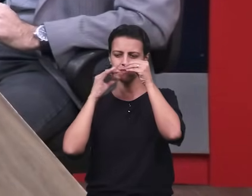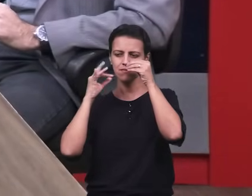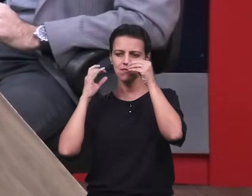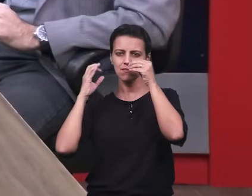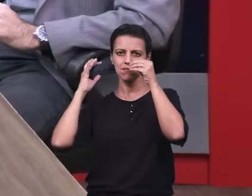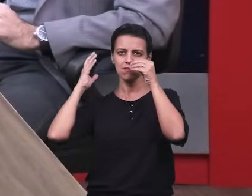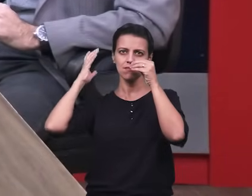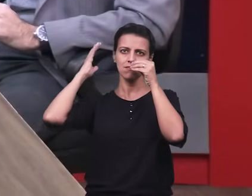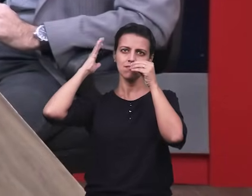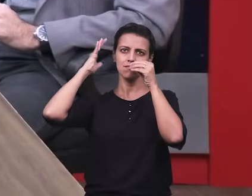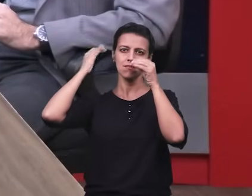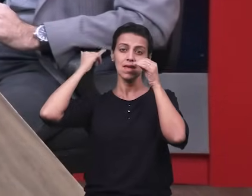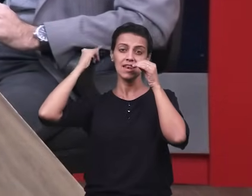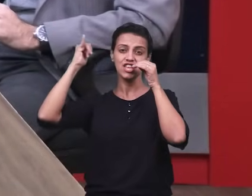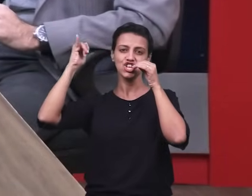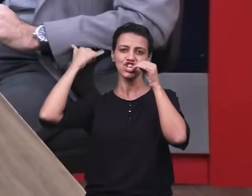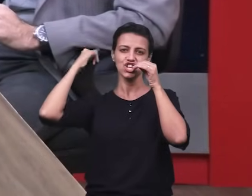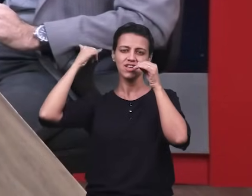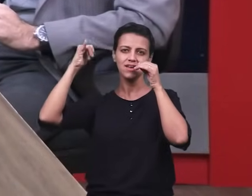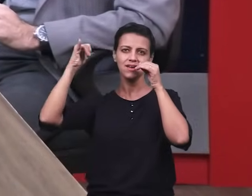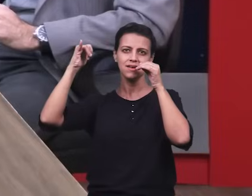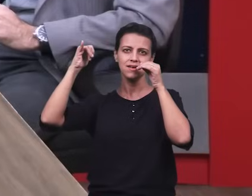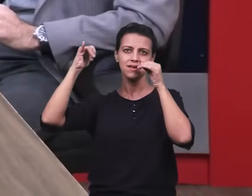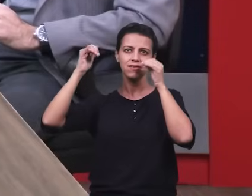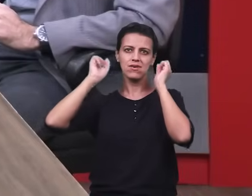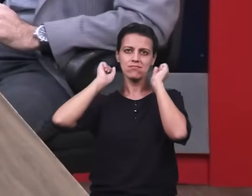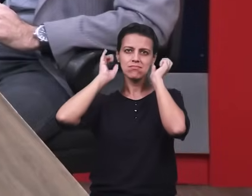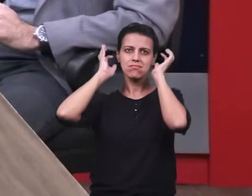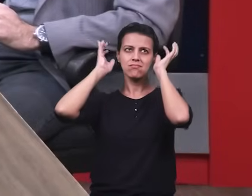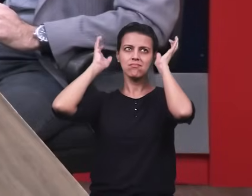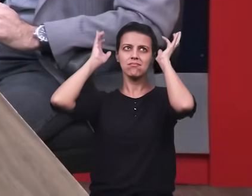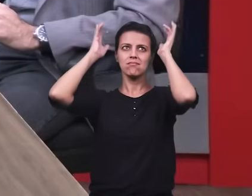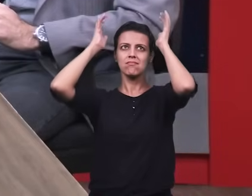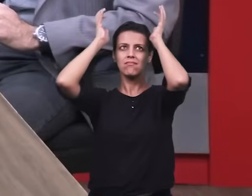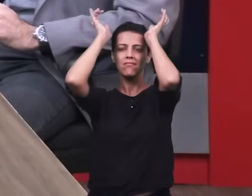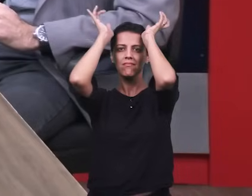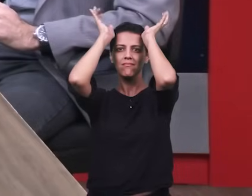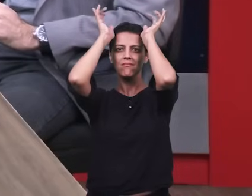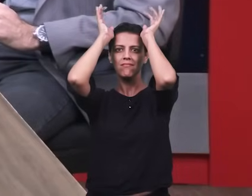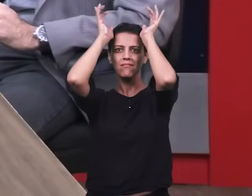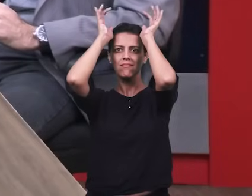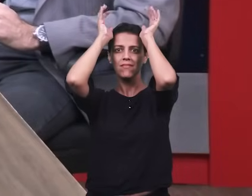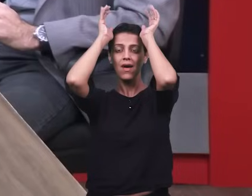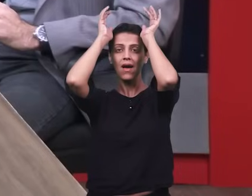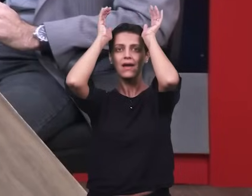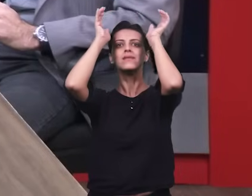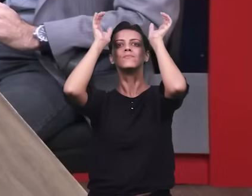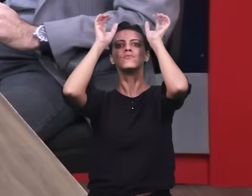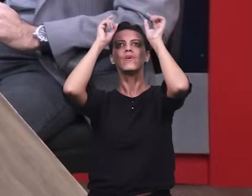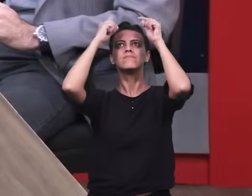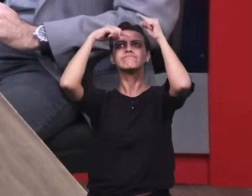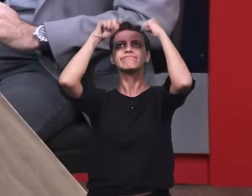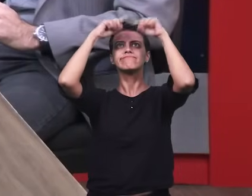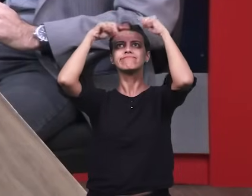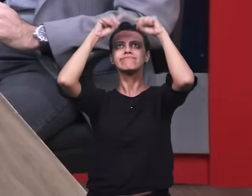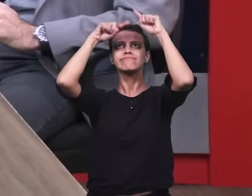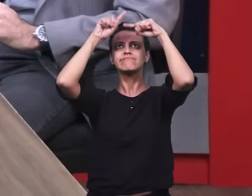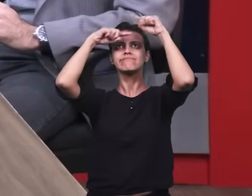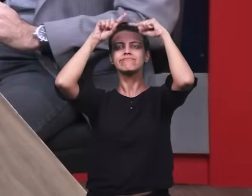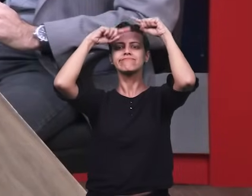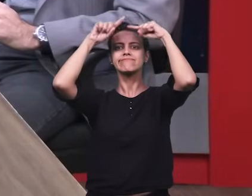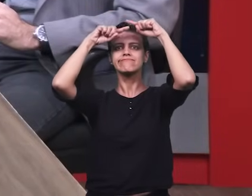imagem em energia que vai passar pelo nervo óptico até alcançar o cérebro. Ele vai processar a